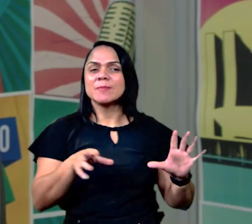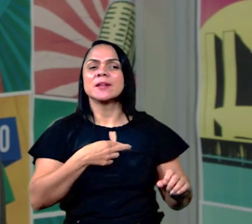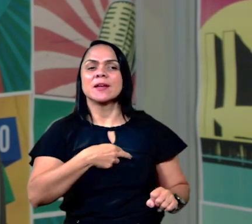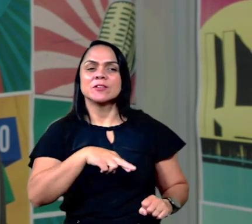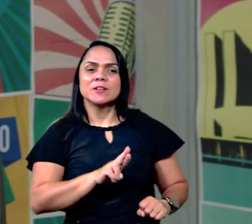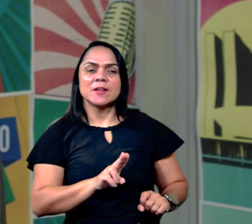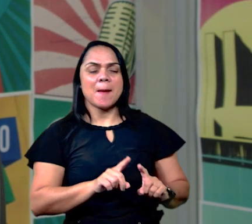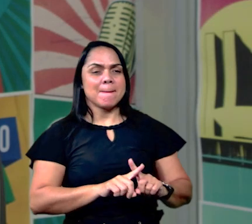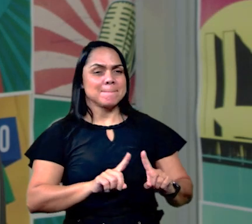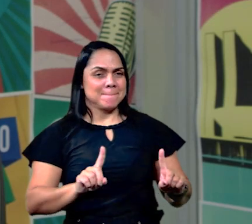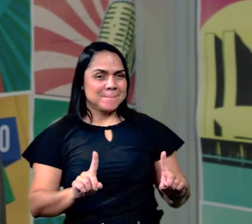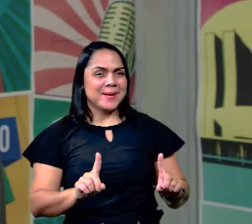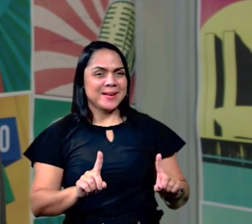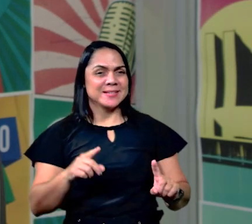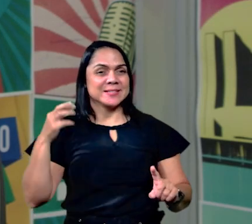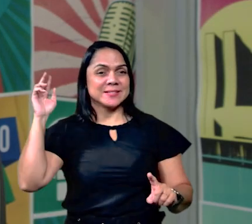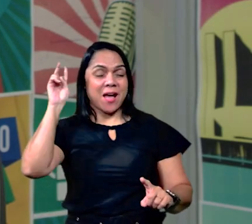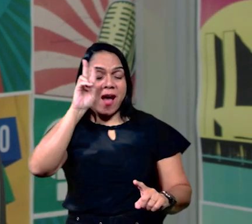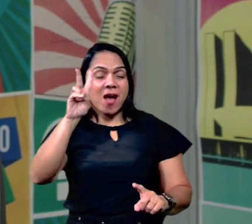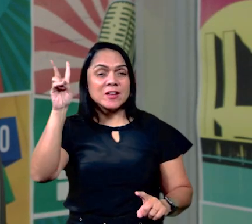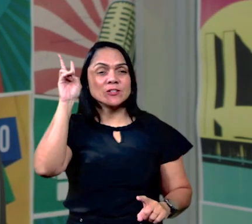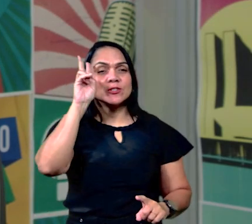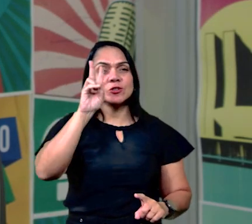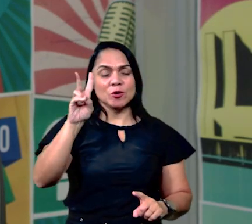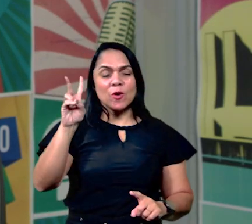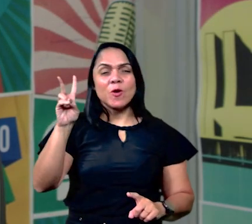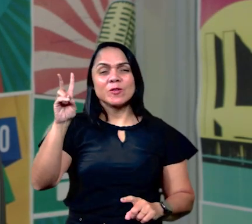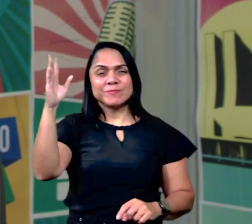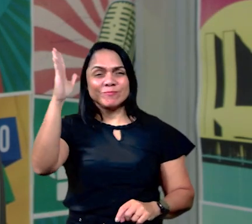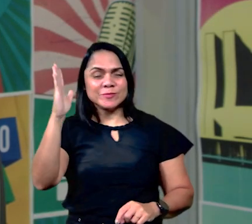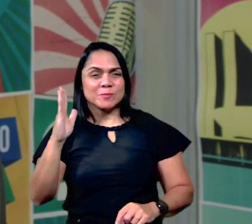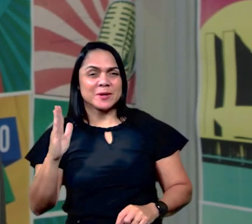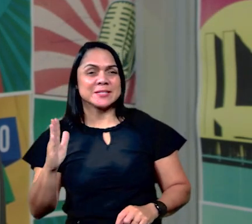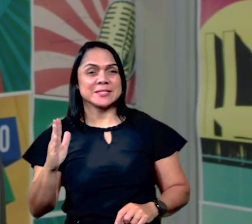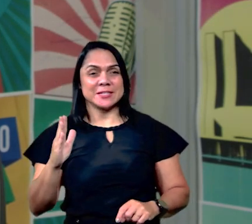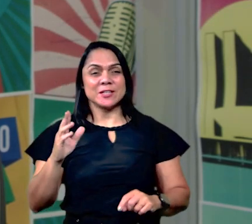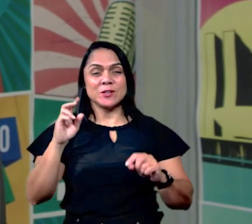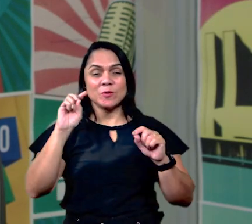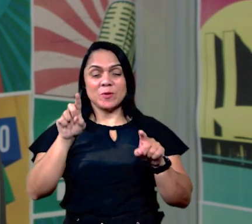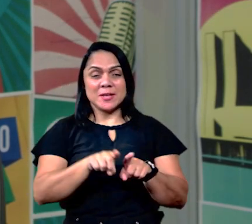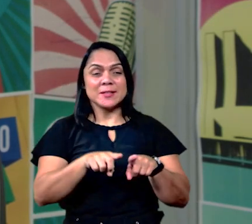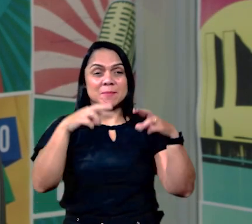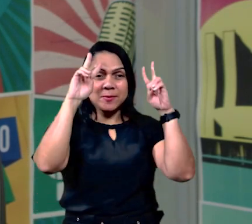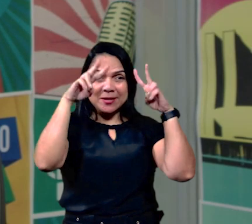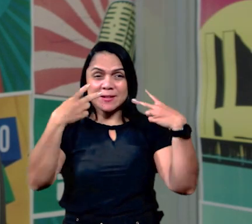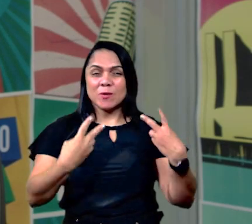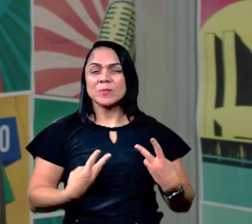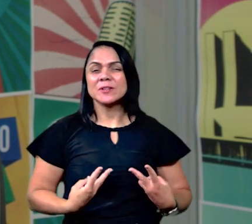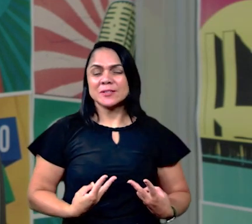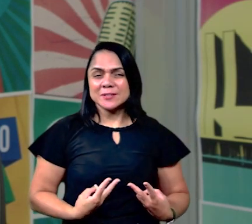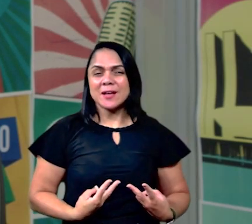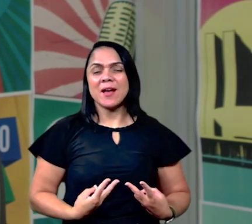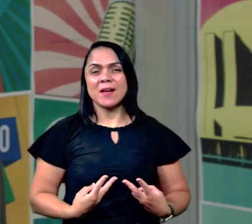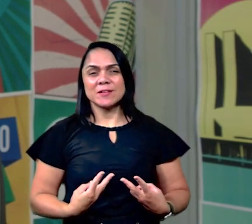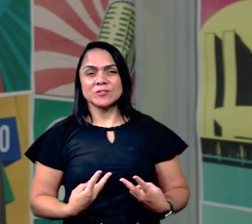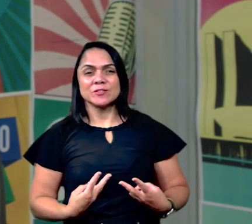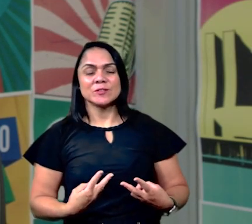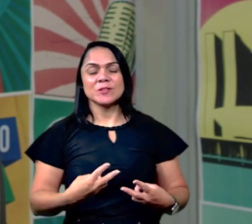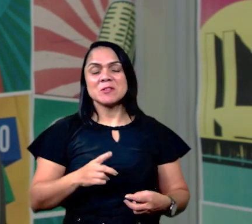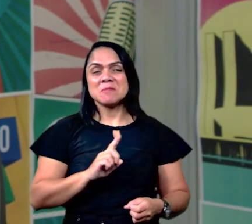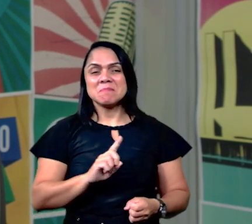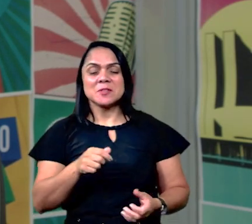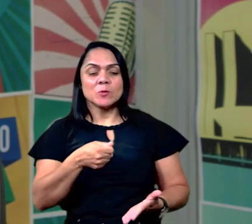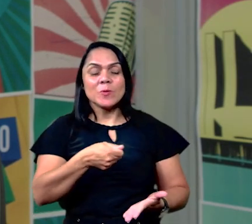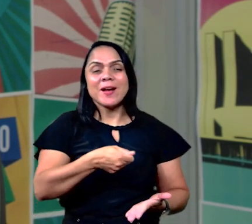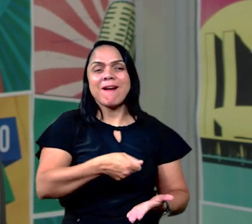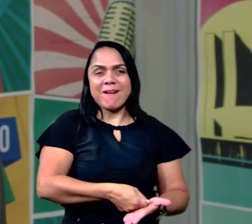pela história da humanidade, também pela história do próprio Brasil, que nem sempre é assim, né, nem sempre é garantido os